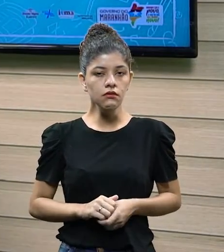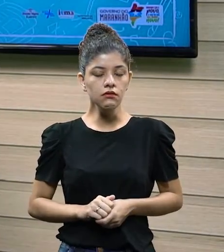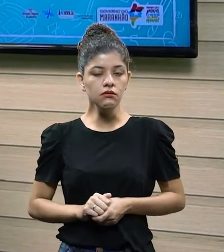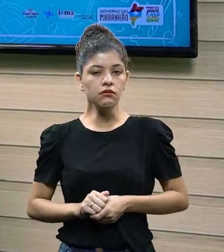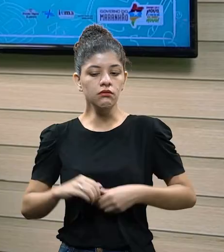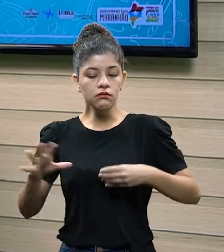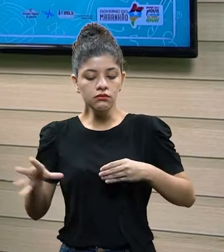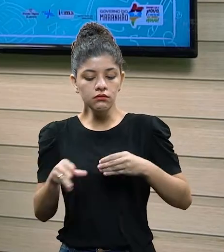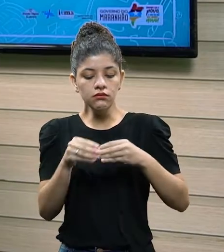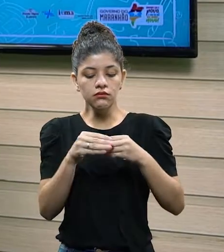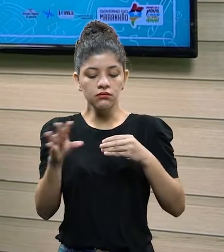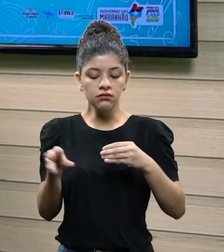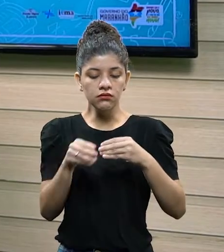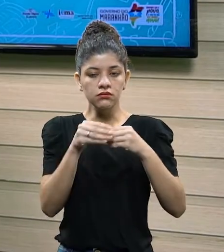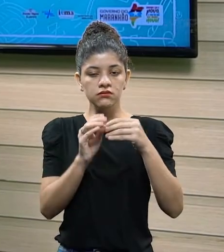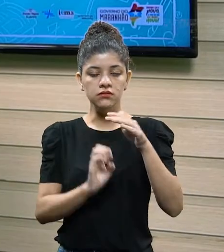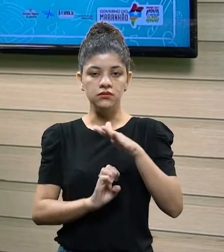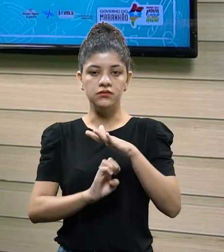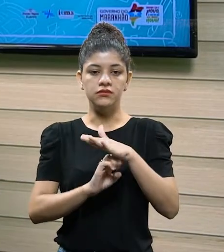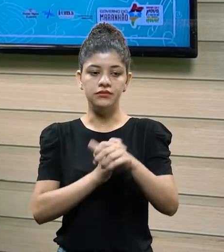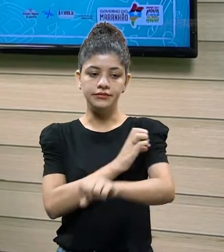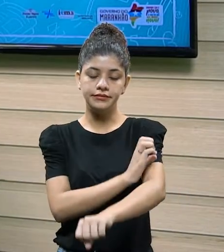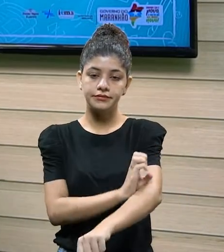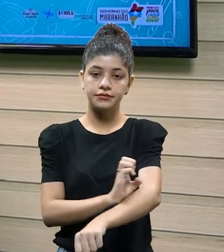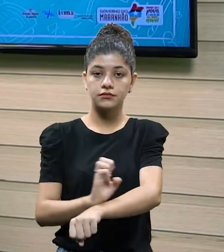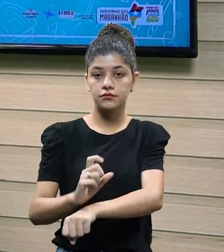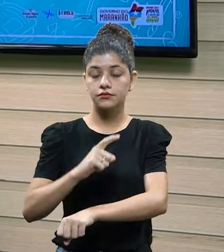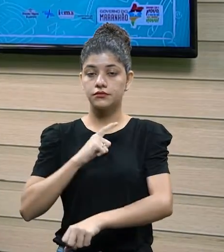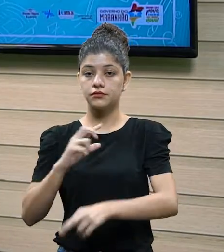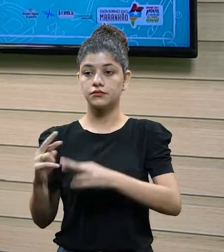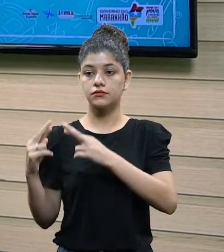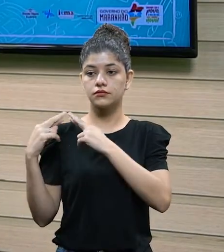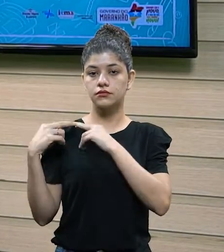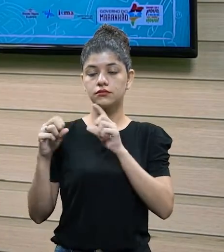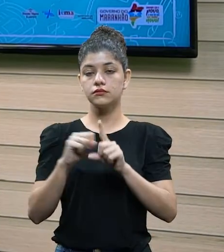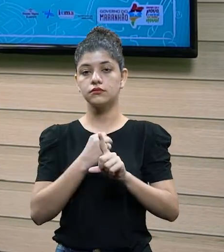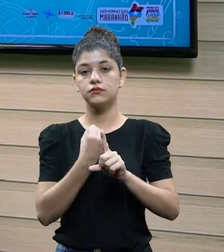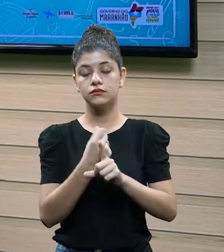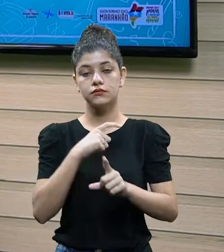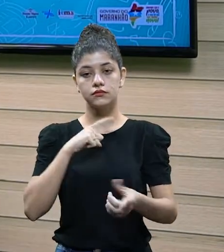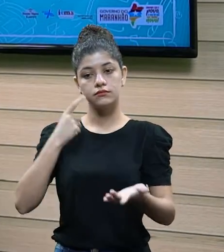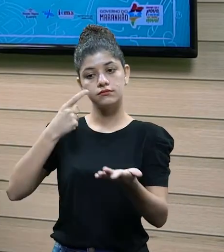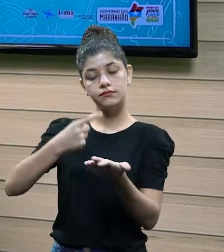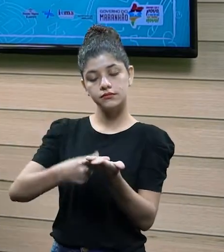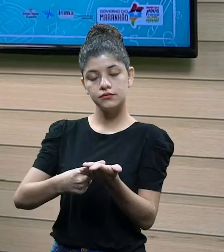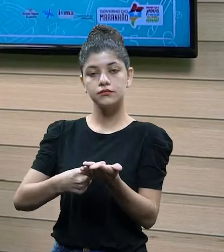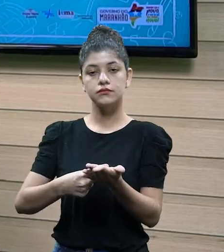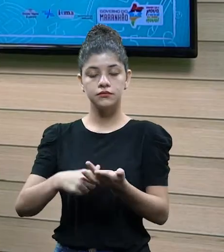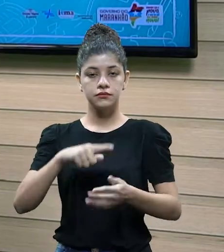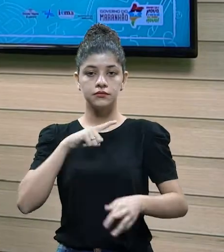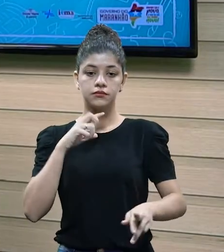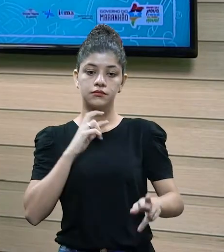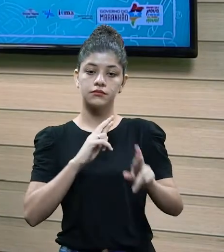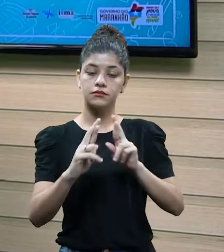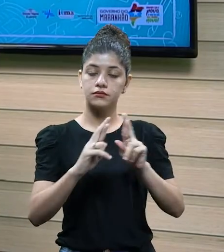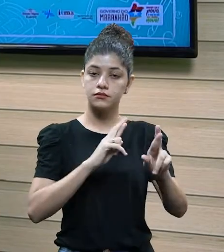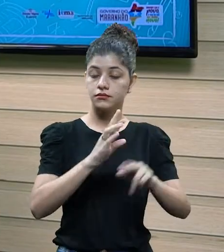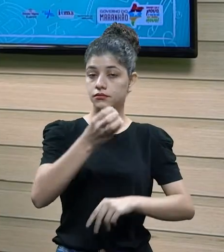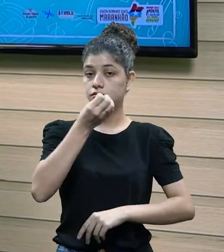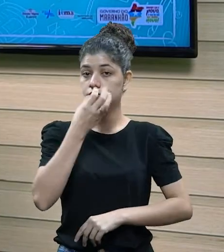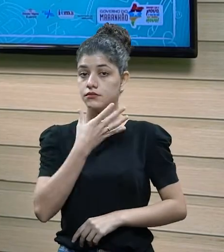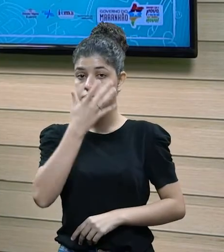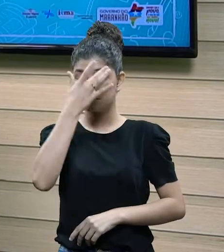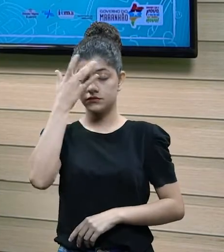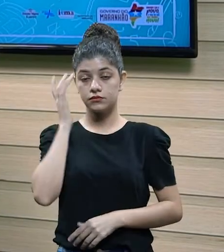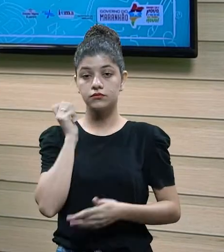que vai somar para a minha empresa. É ser ético, é ter responsabilidade social, é ter comprometimento, é ter relacionamento bom